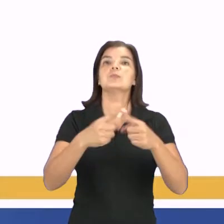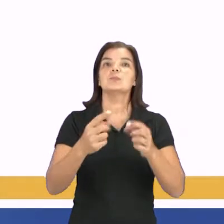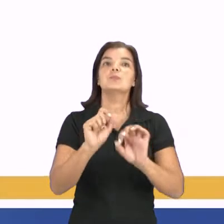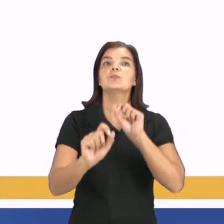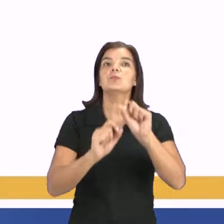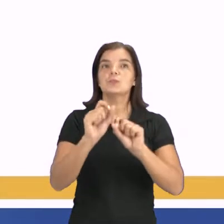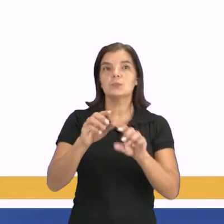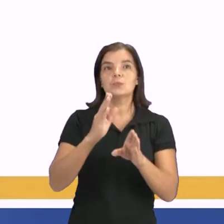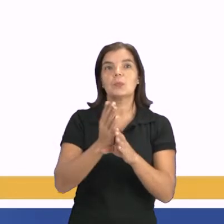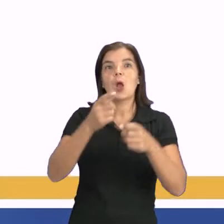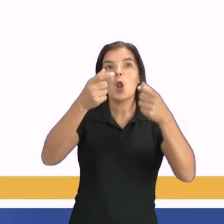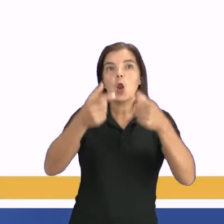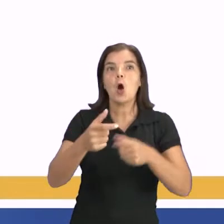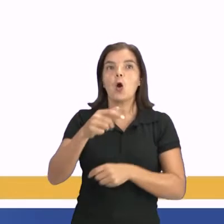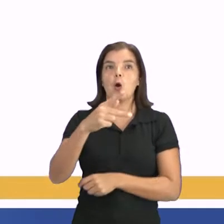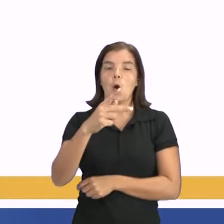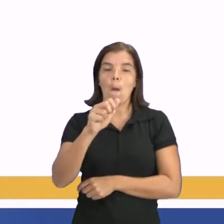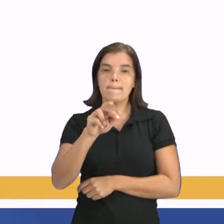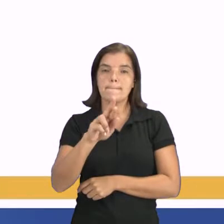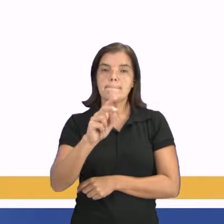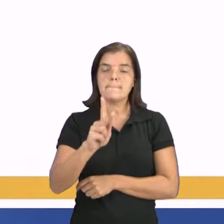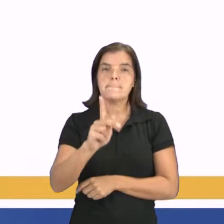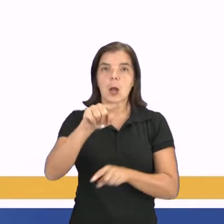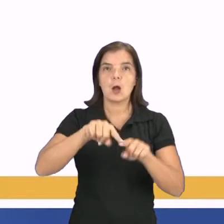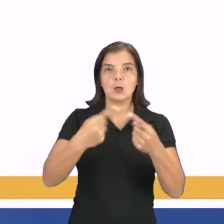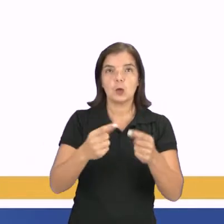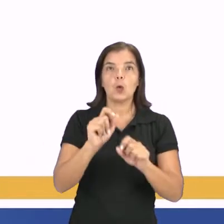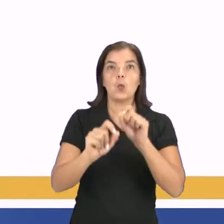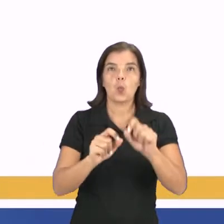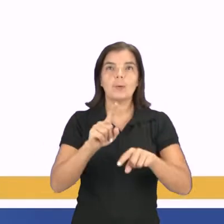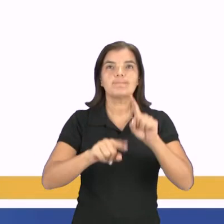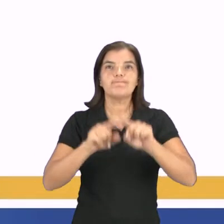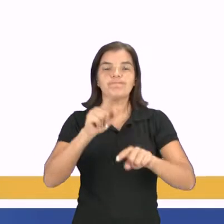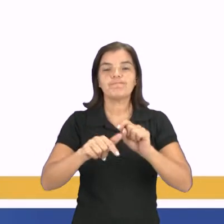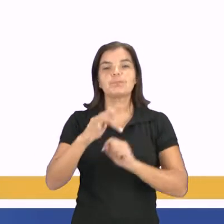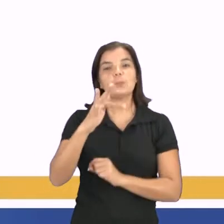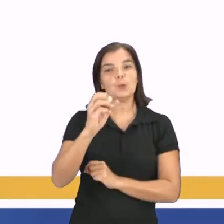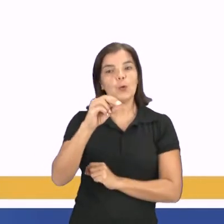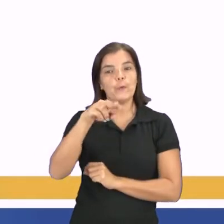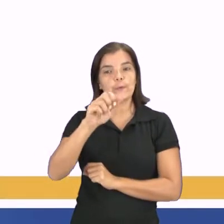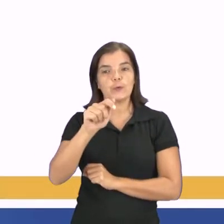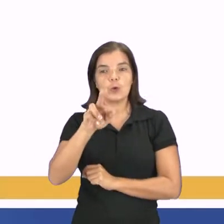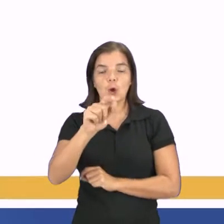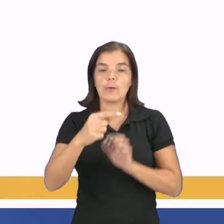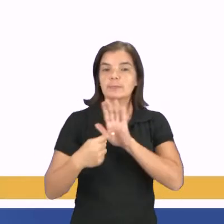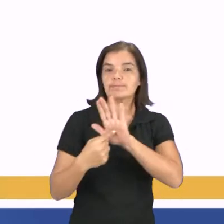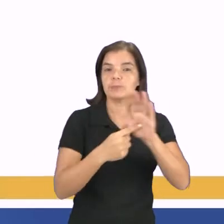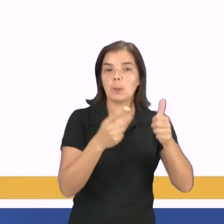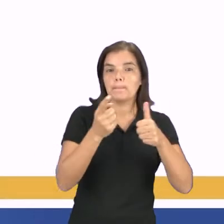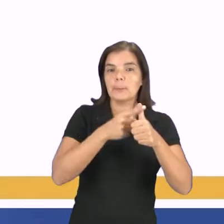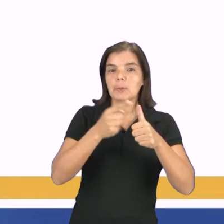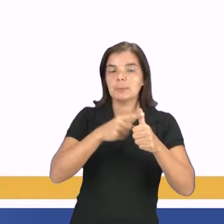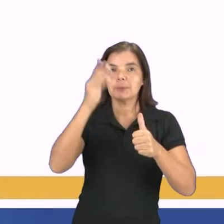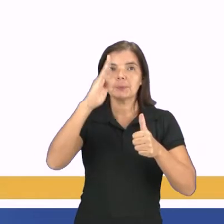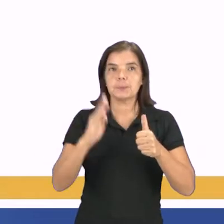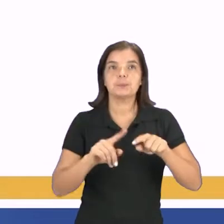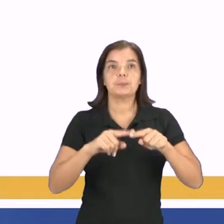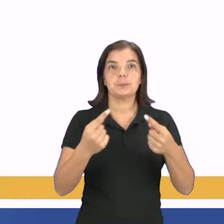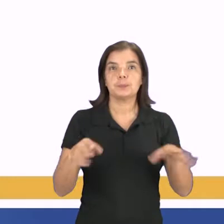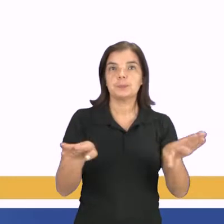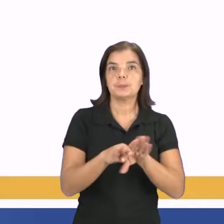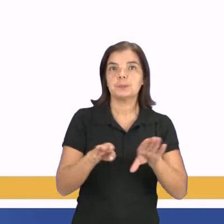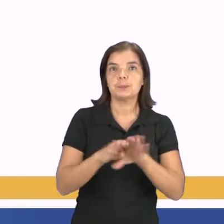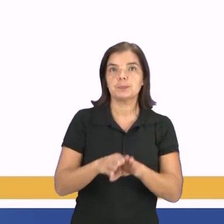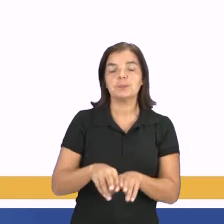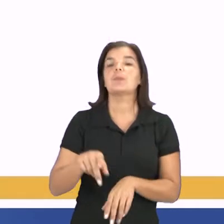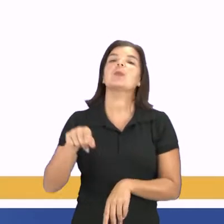Park, em Nova Jersey, o aparelho denominado fonógrafo foi demonstrado pela primeira vez no Brasil, mais precisamente